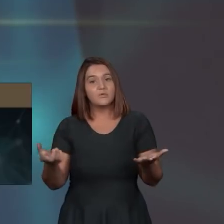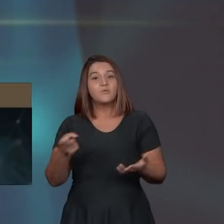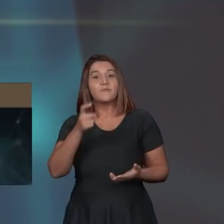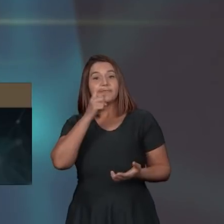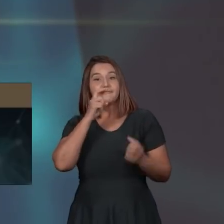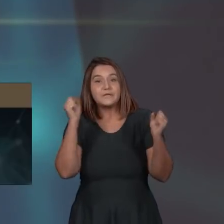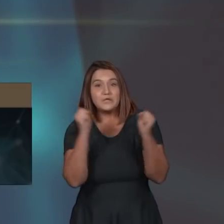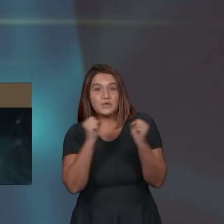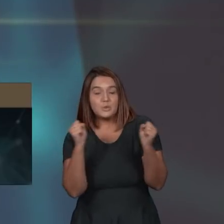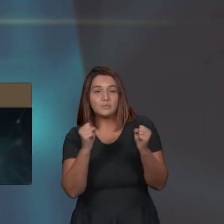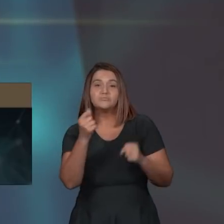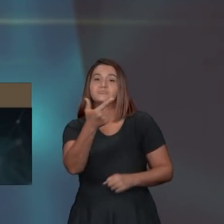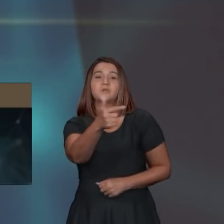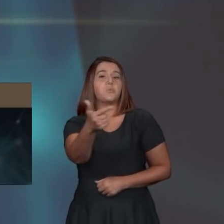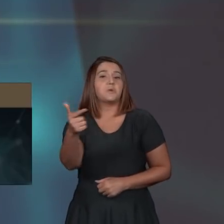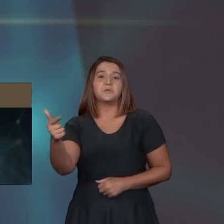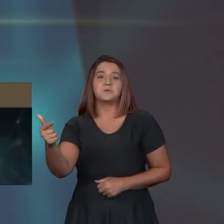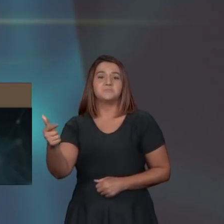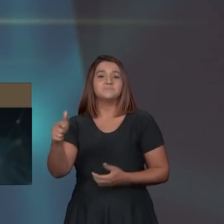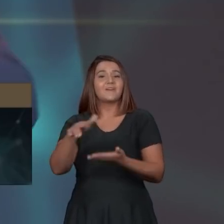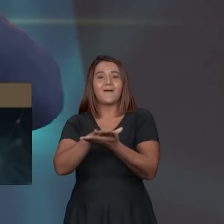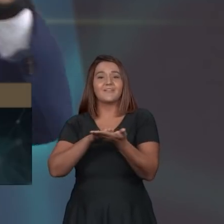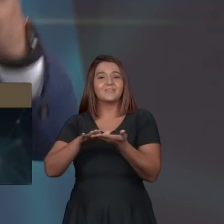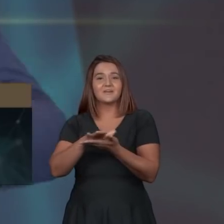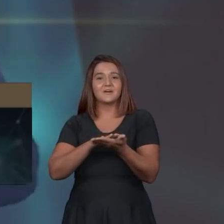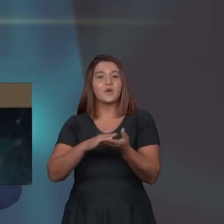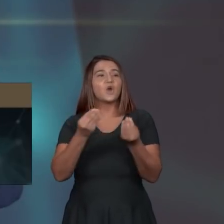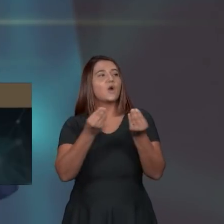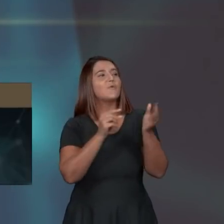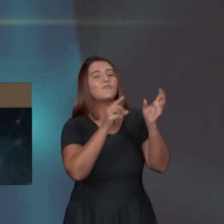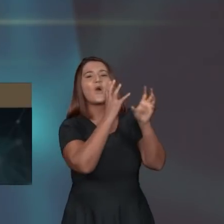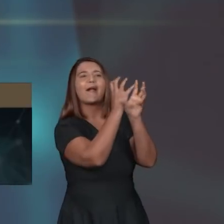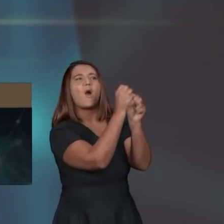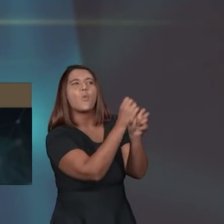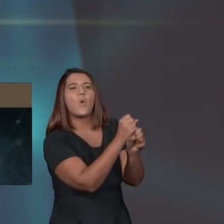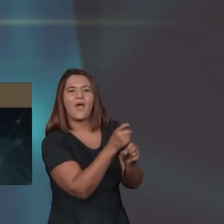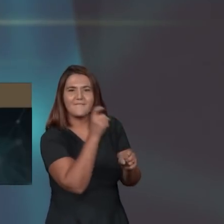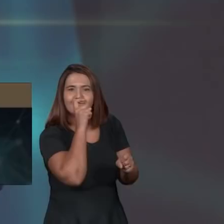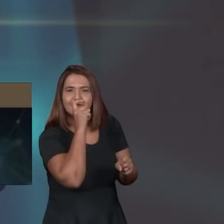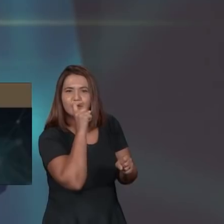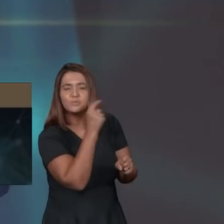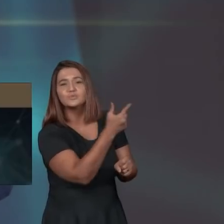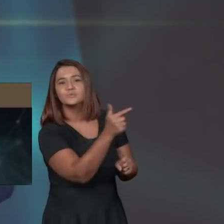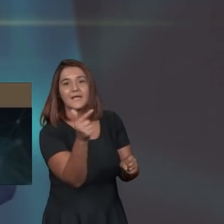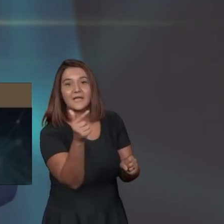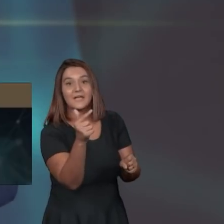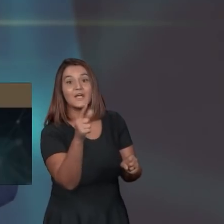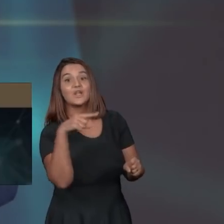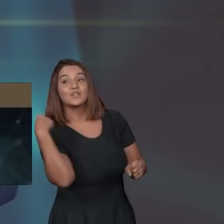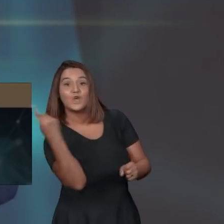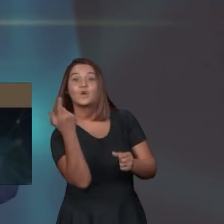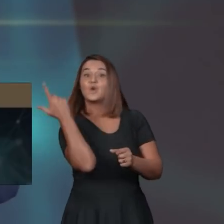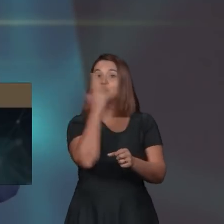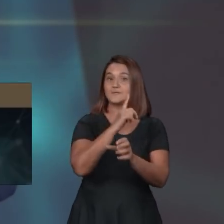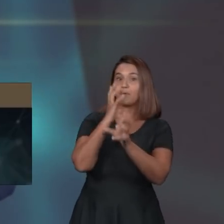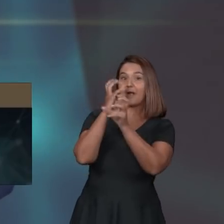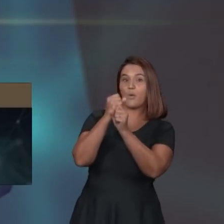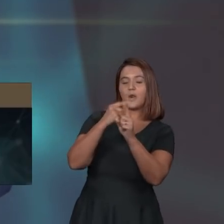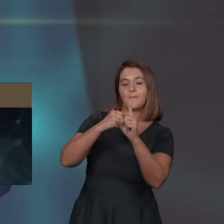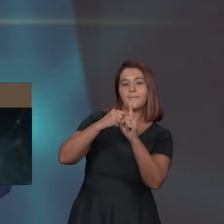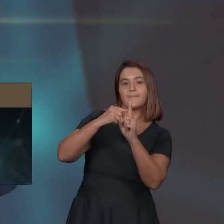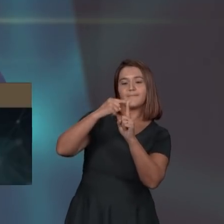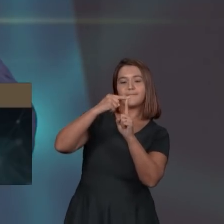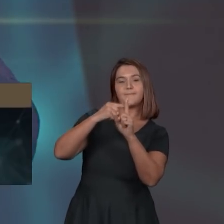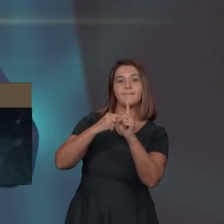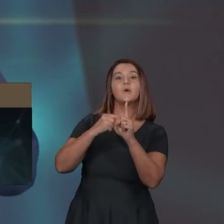não existe. Não existe forma de medir o frio. Nós medimos a ausência de calor. A ausência